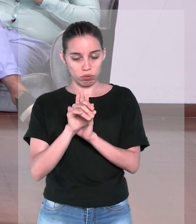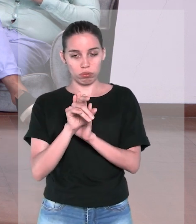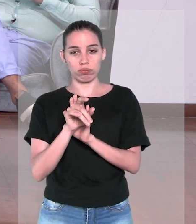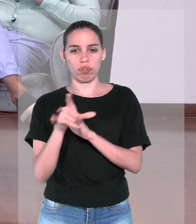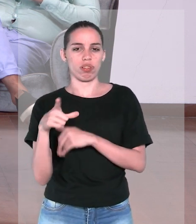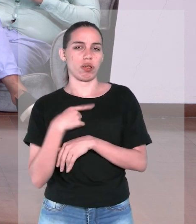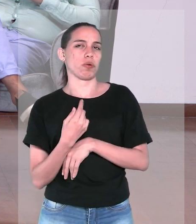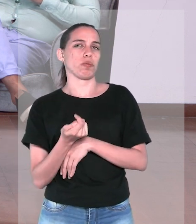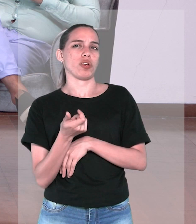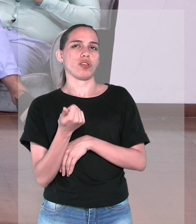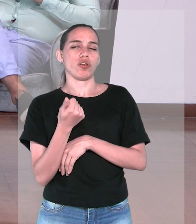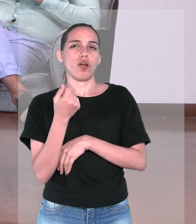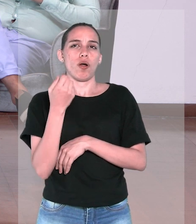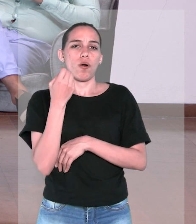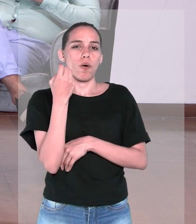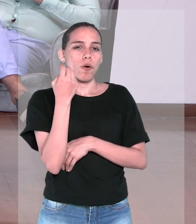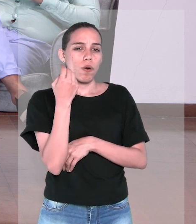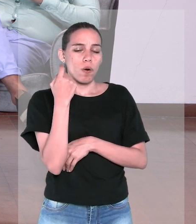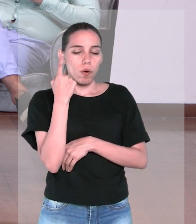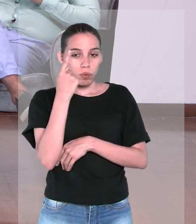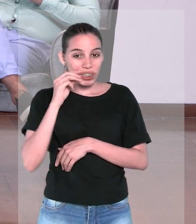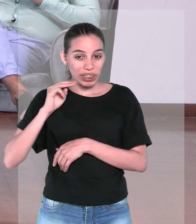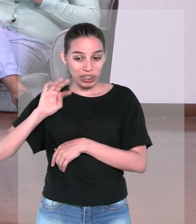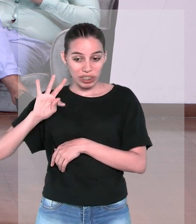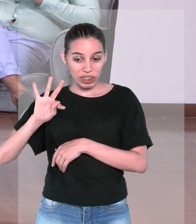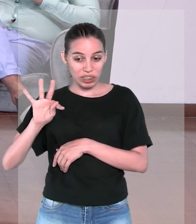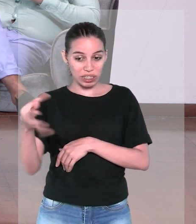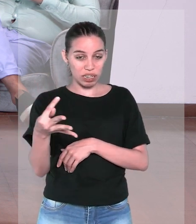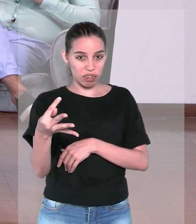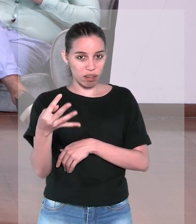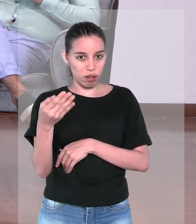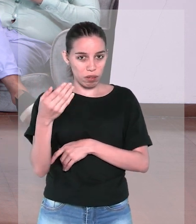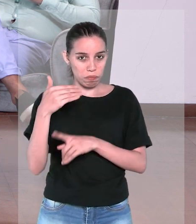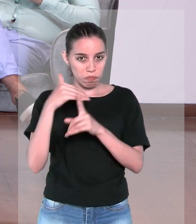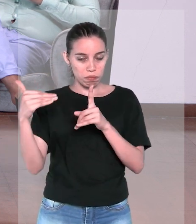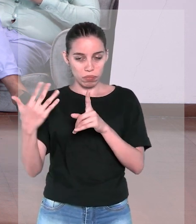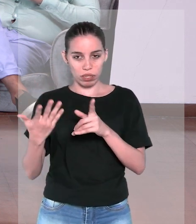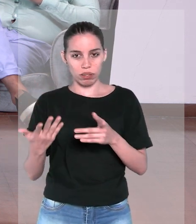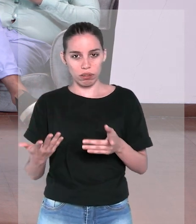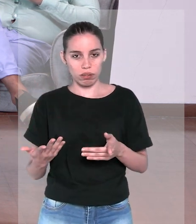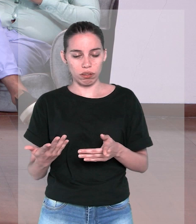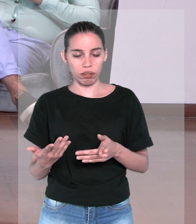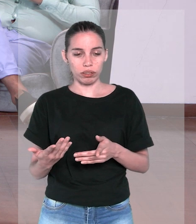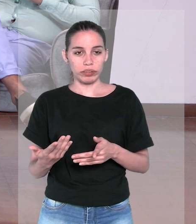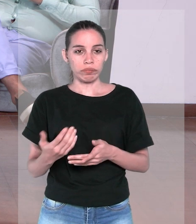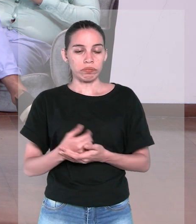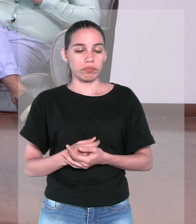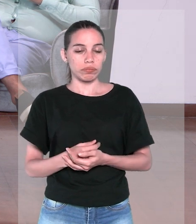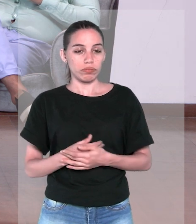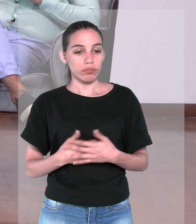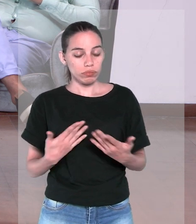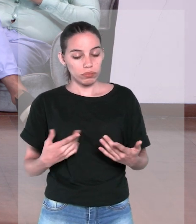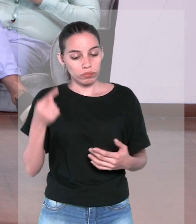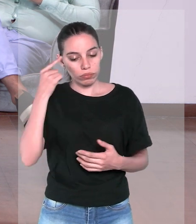saúde mental, dos danos que eles vêm provocando. E não tem um país no mundo que está preocupado com isso. Estão preocupados com regular a